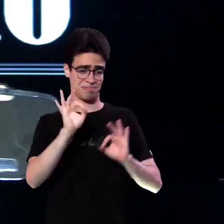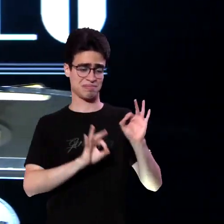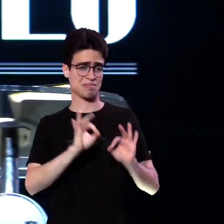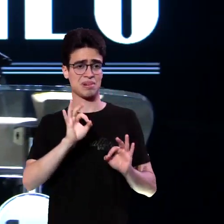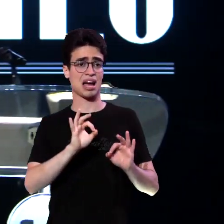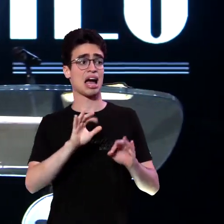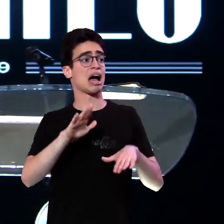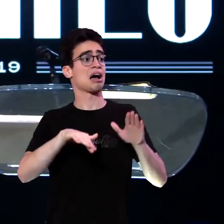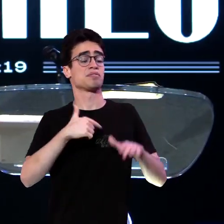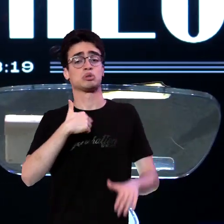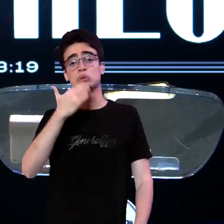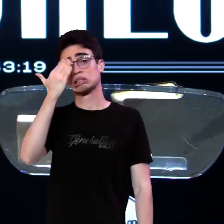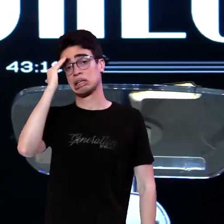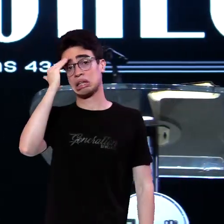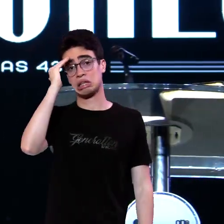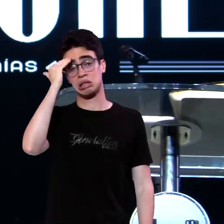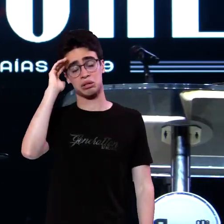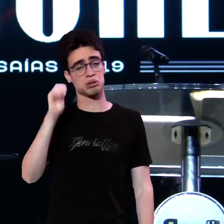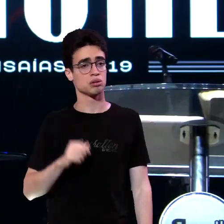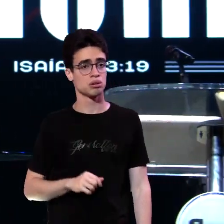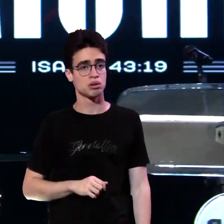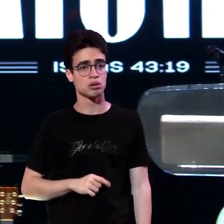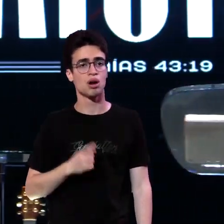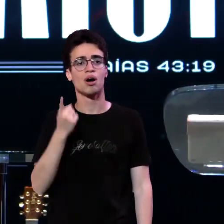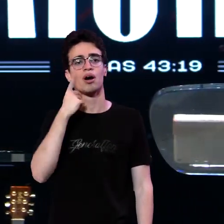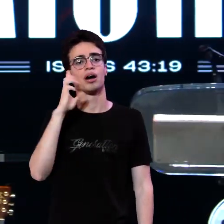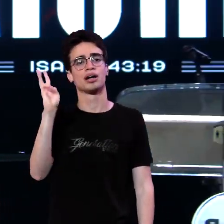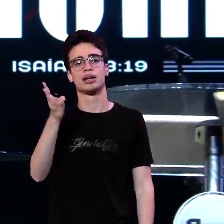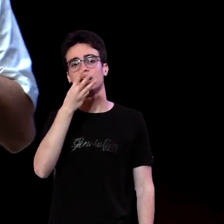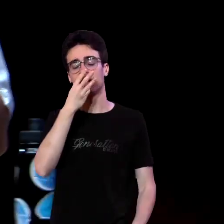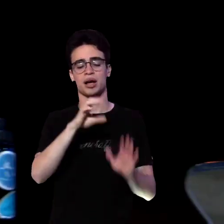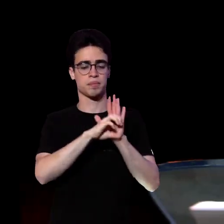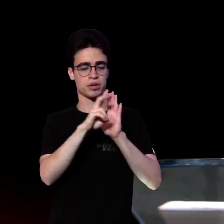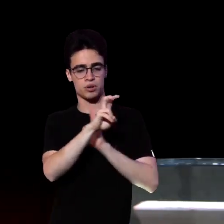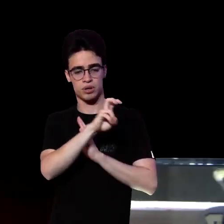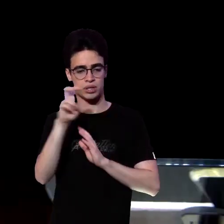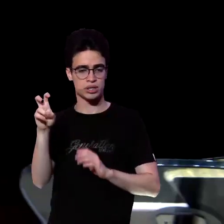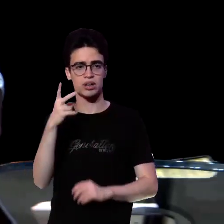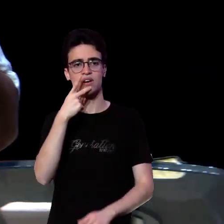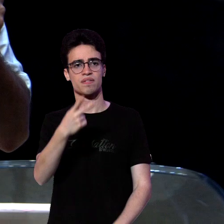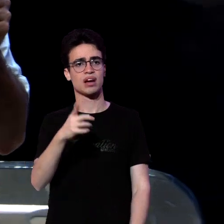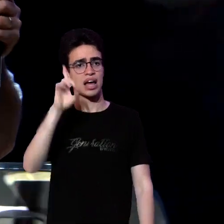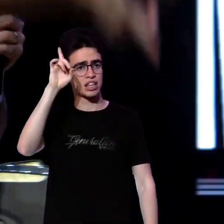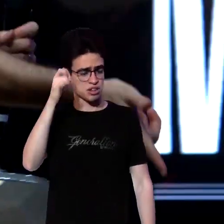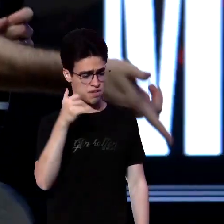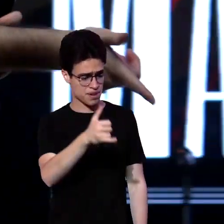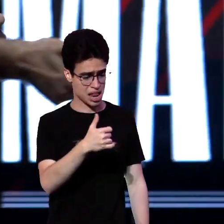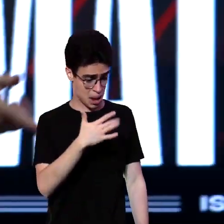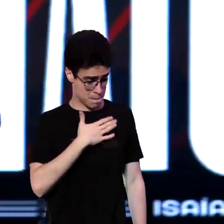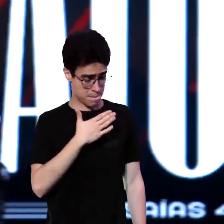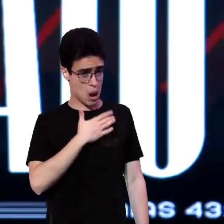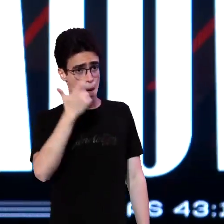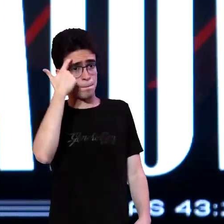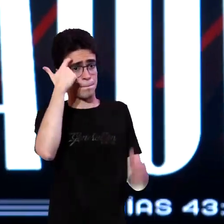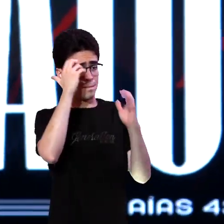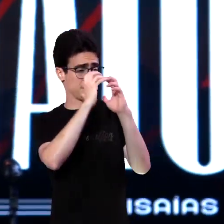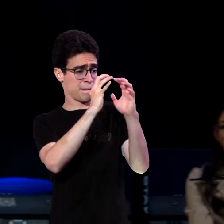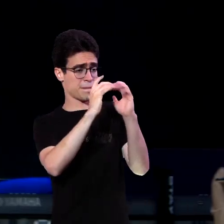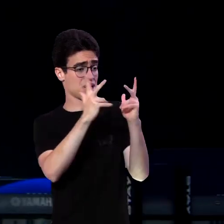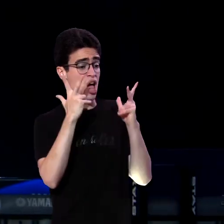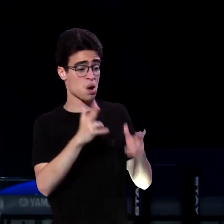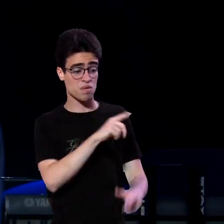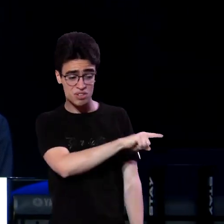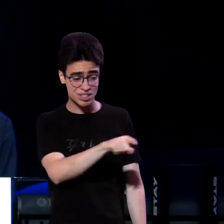entendemos. Isaías 55, 8 e 9 diz: pois os meus pensamentos não são os pensamentos de vocês, nem os